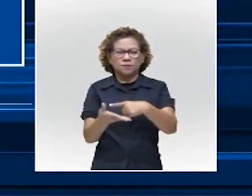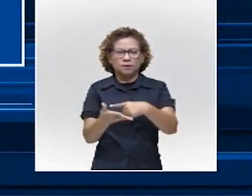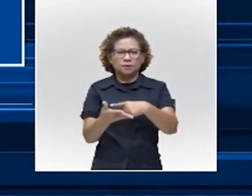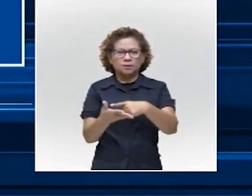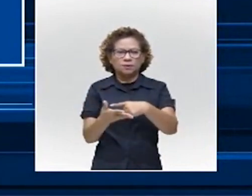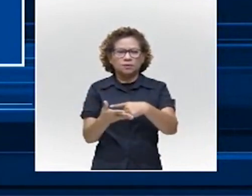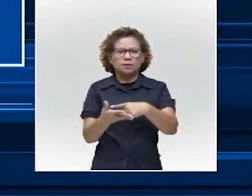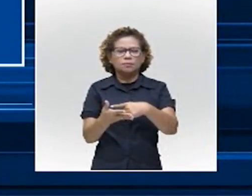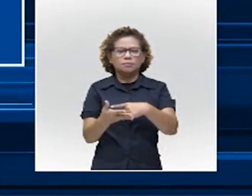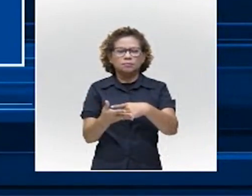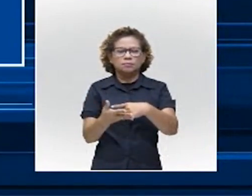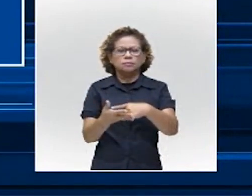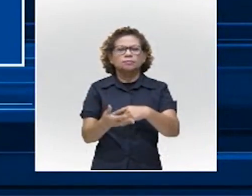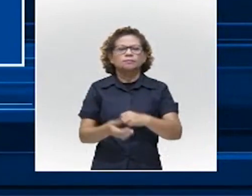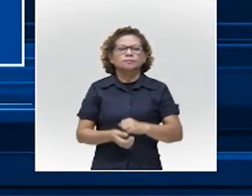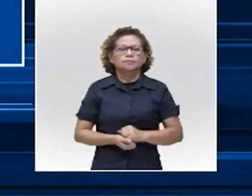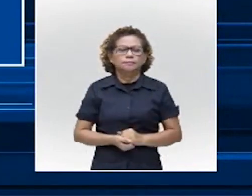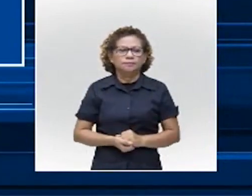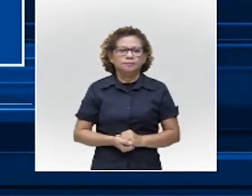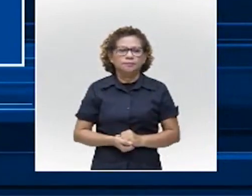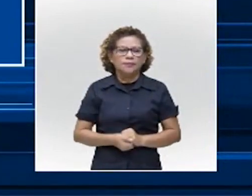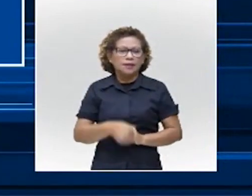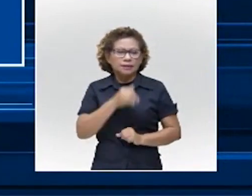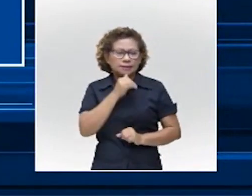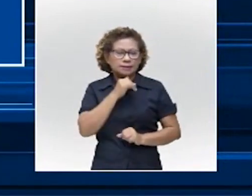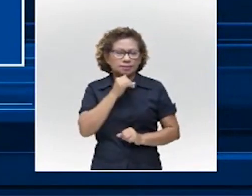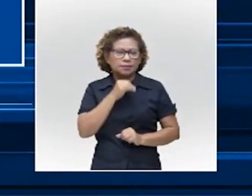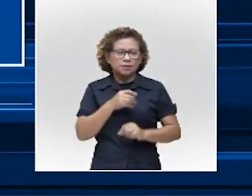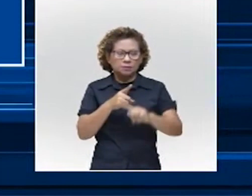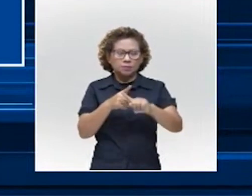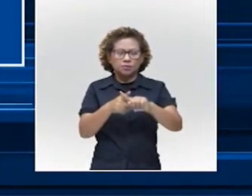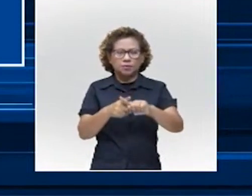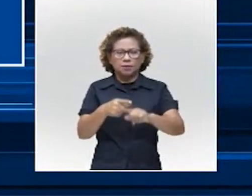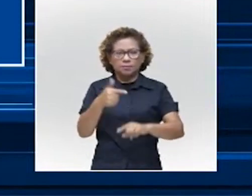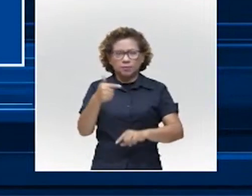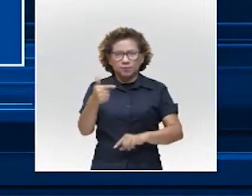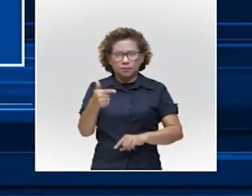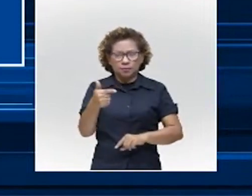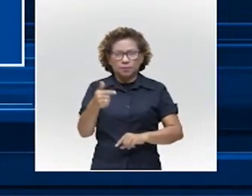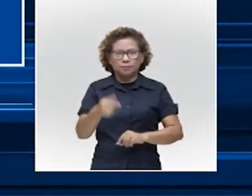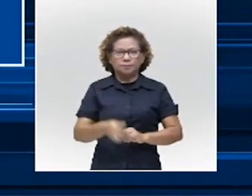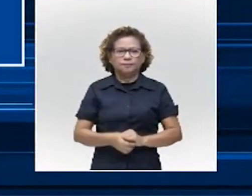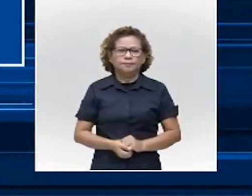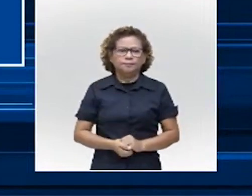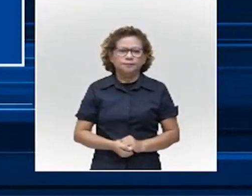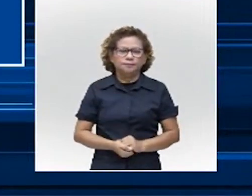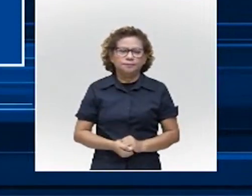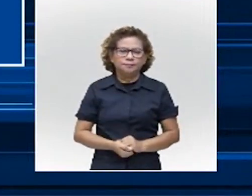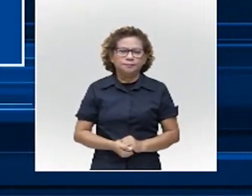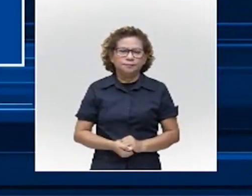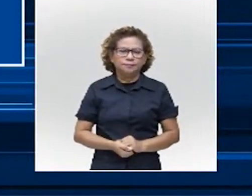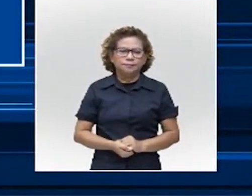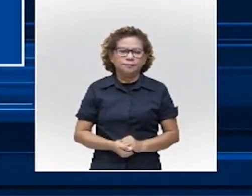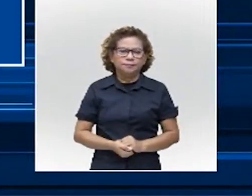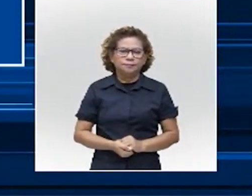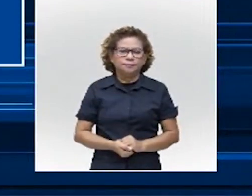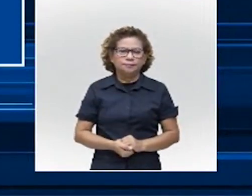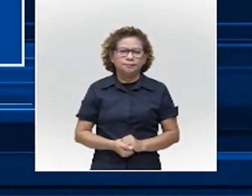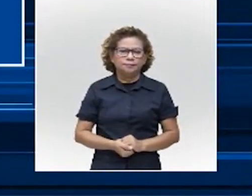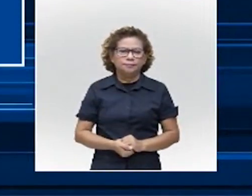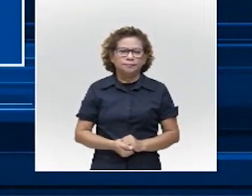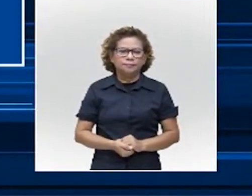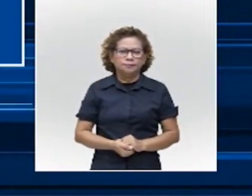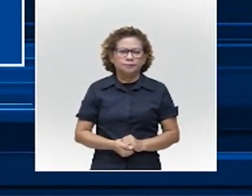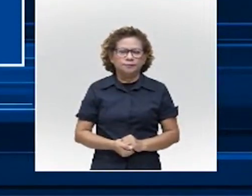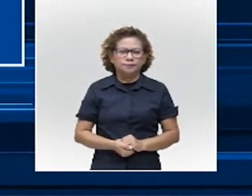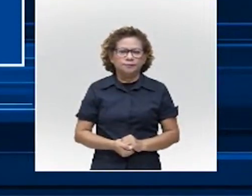fazer? Nesse caso, a gente vai multiplicar por 2, tanto o numerador, olha lá, tanto o número 2, quanto